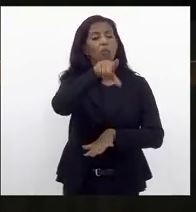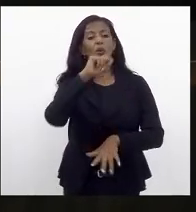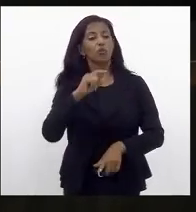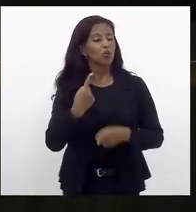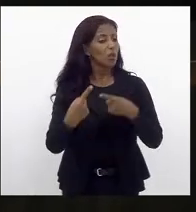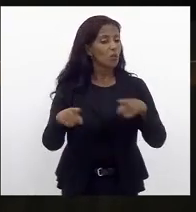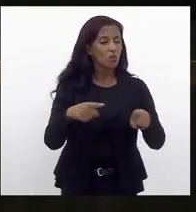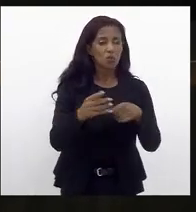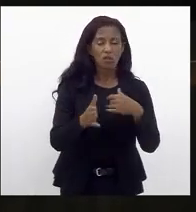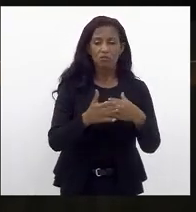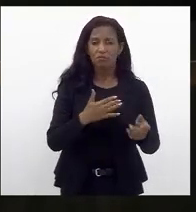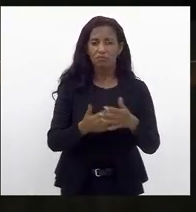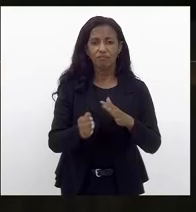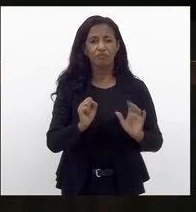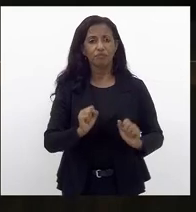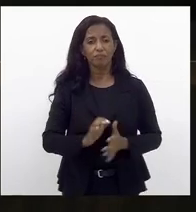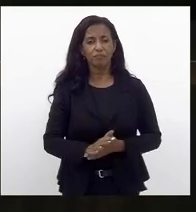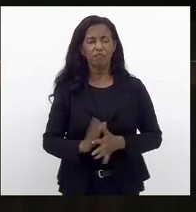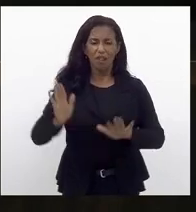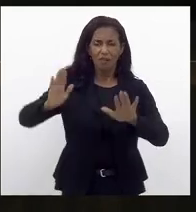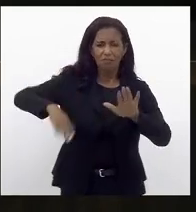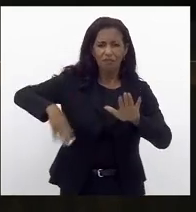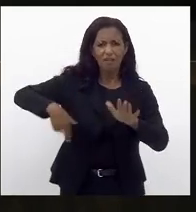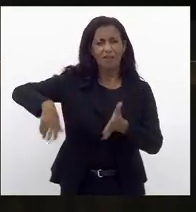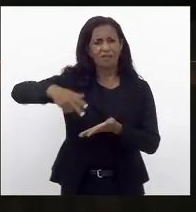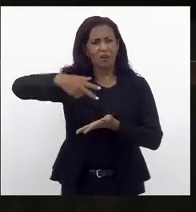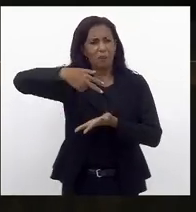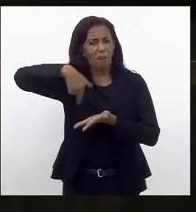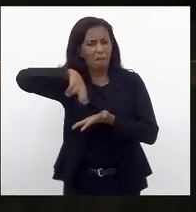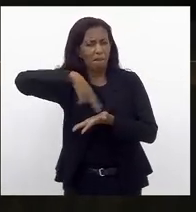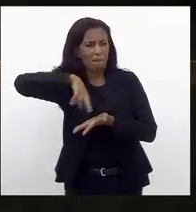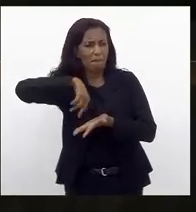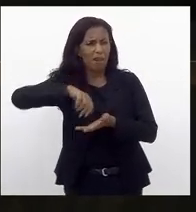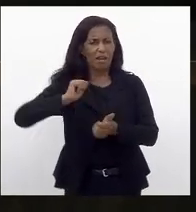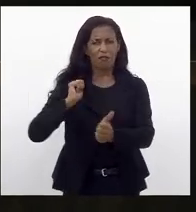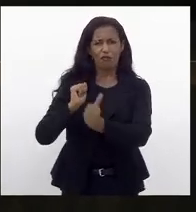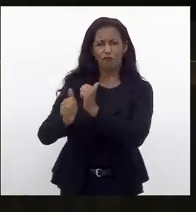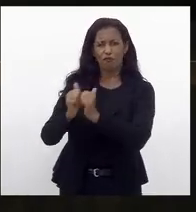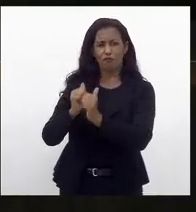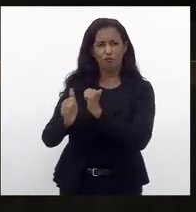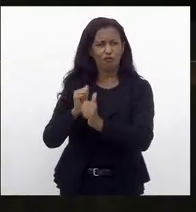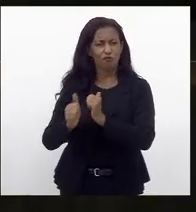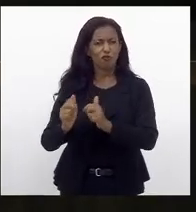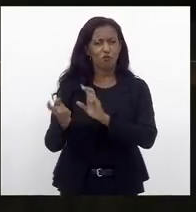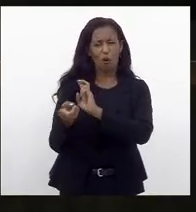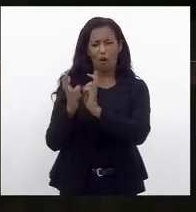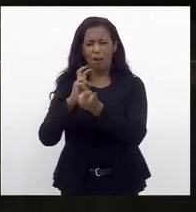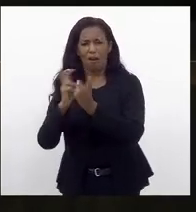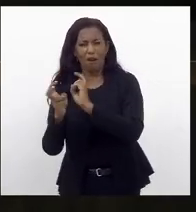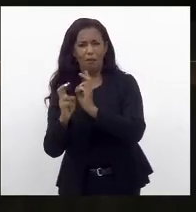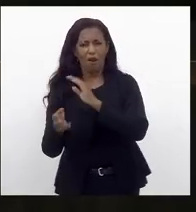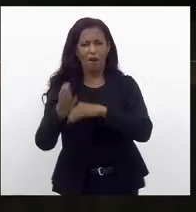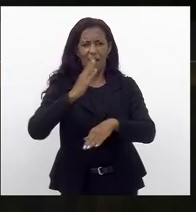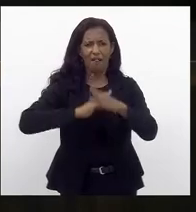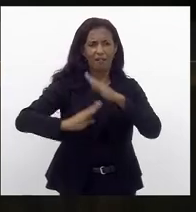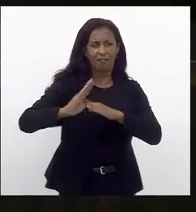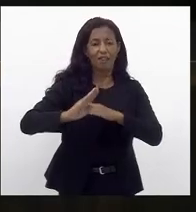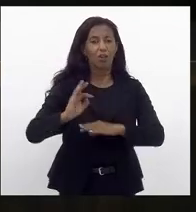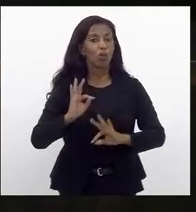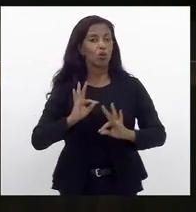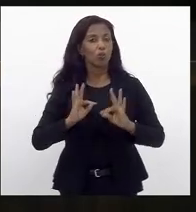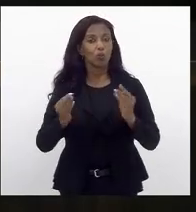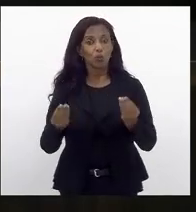e pode fazia natação balé futebol futebol de salão capoeira karatê